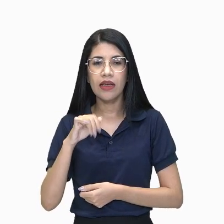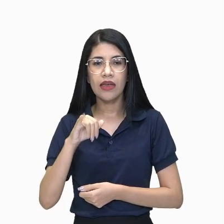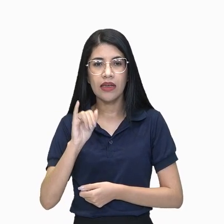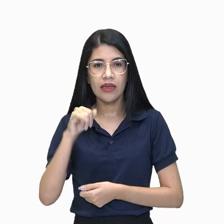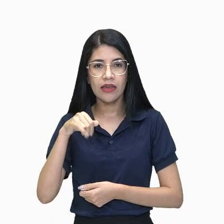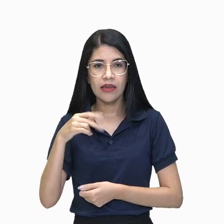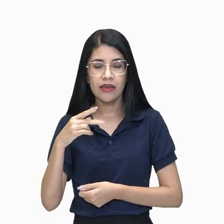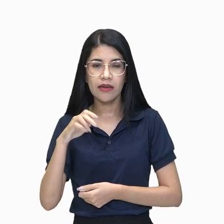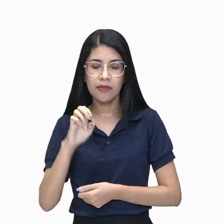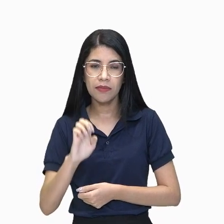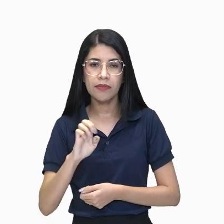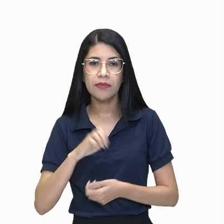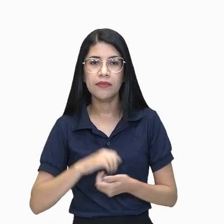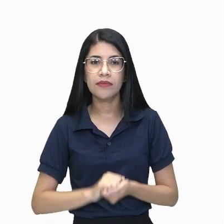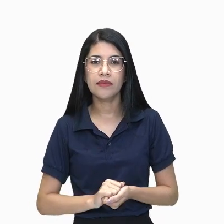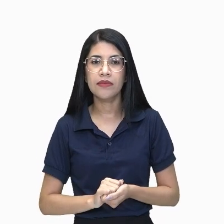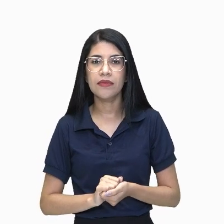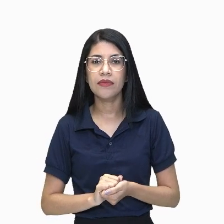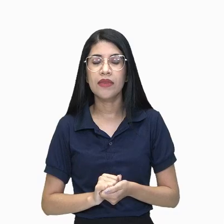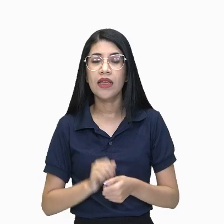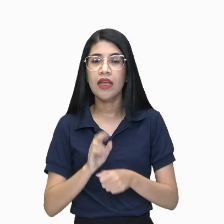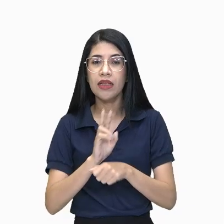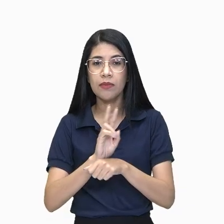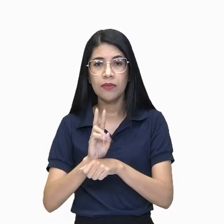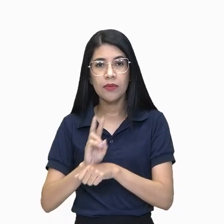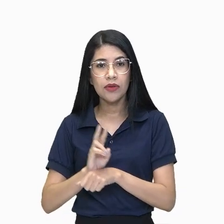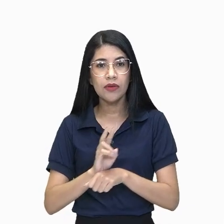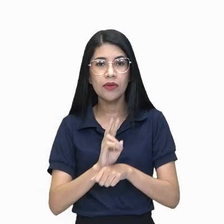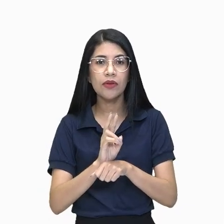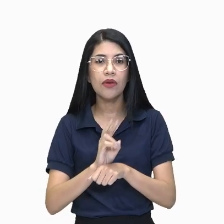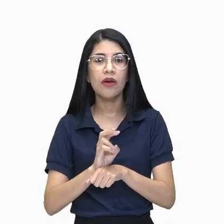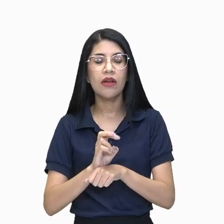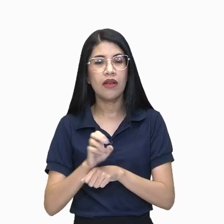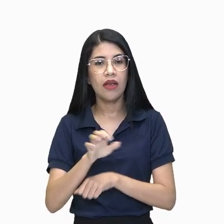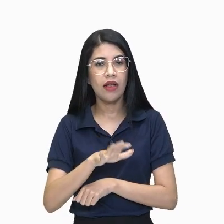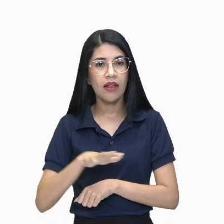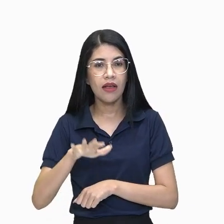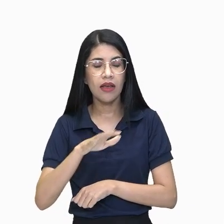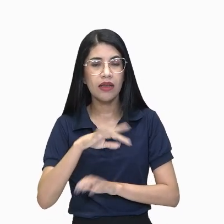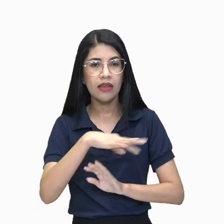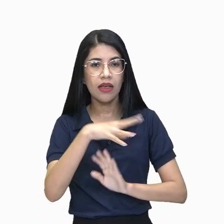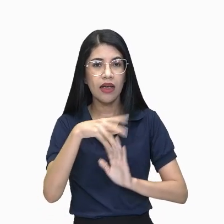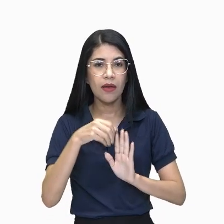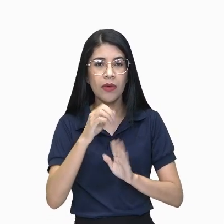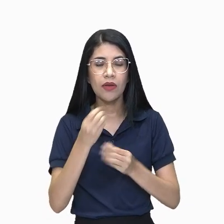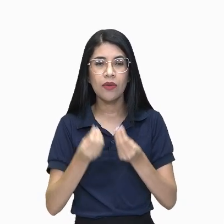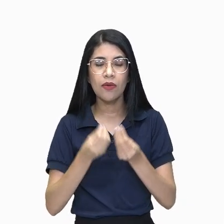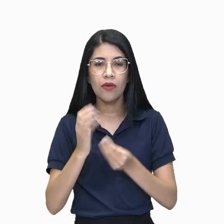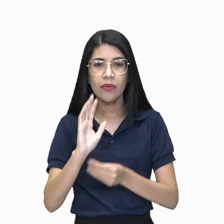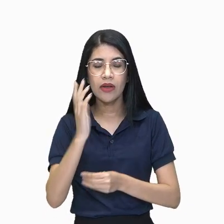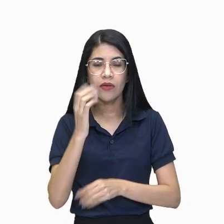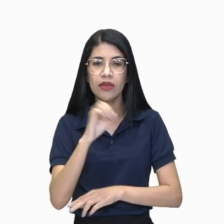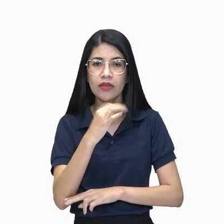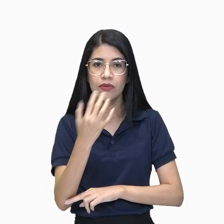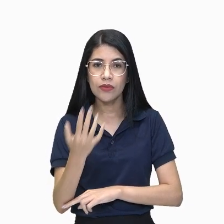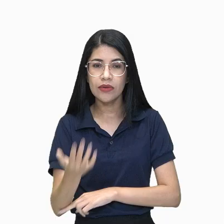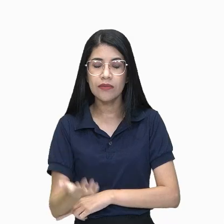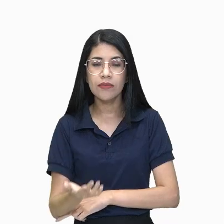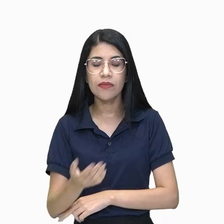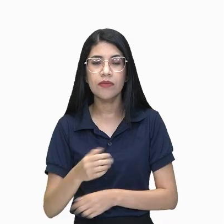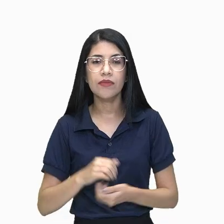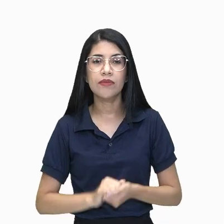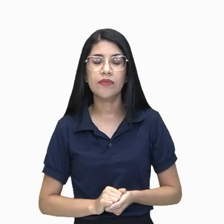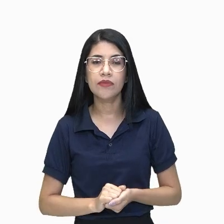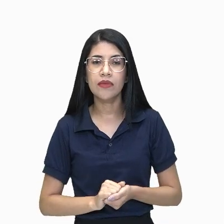PROEDES, monitora anualmente o desmatamento da Amazônia, o desmatamento na Amazônia Legal. E nós vamos ver isso aqui, né,